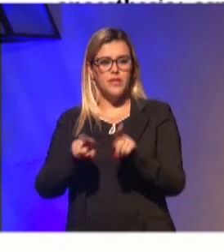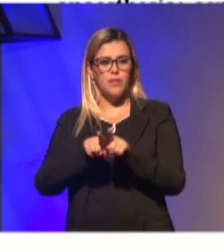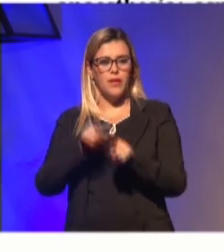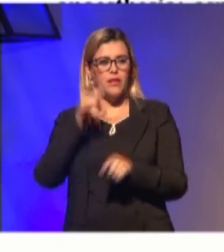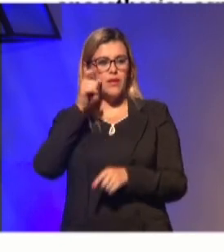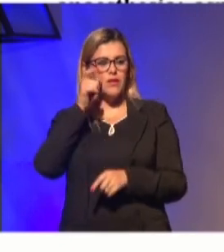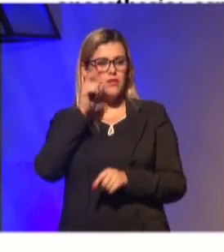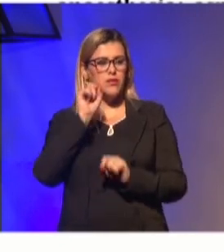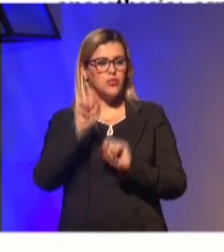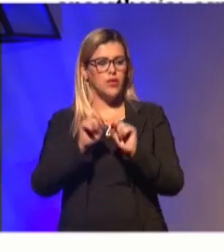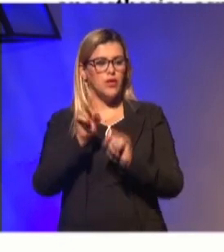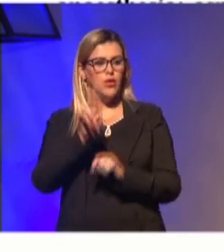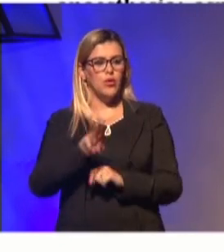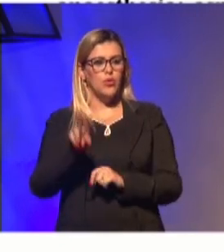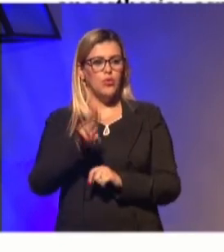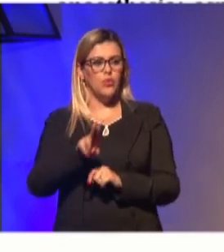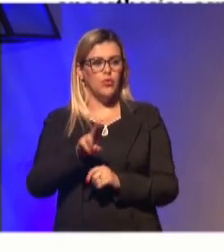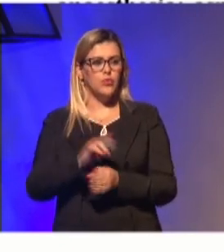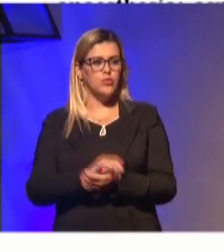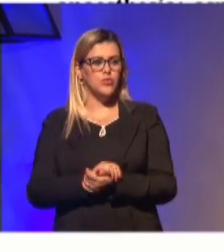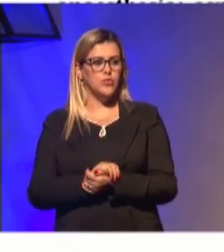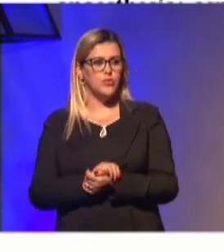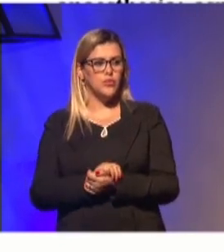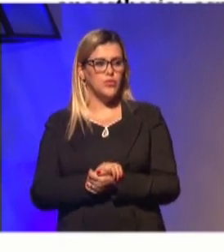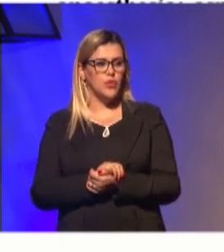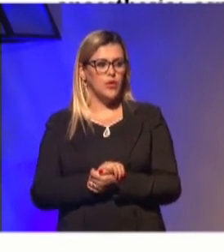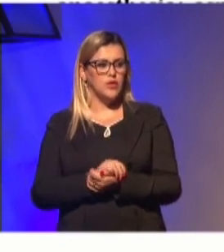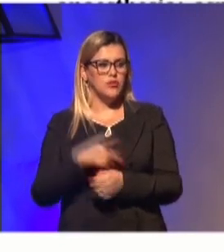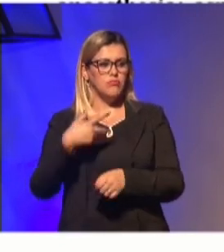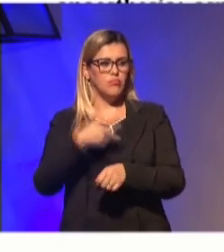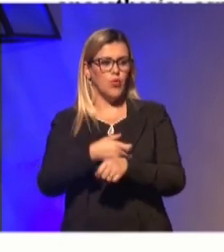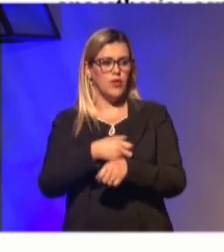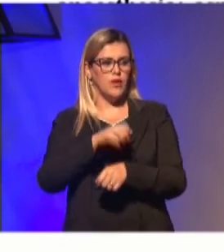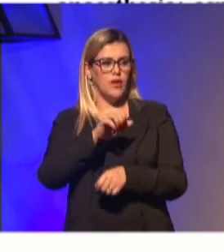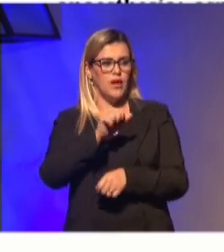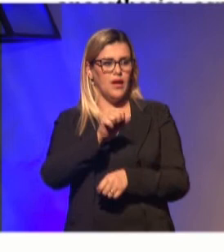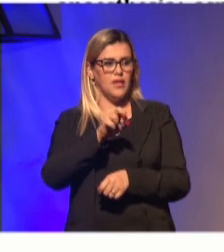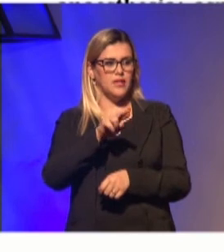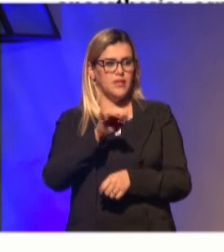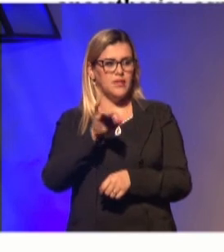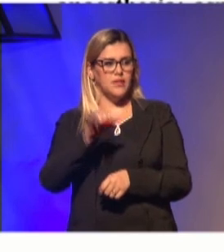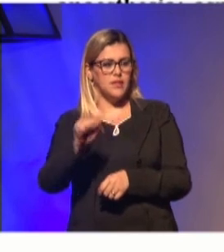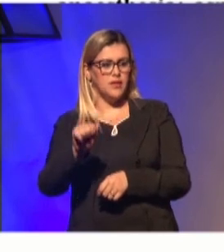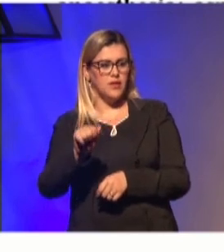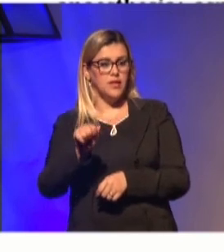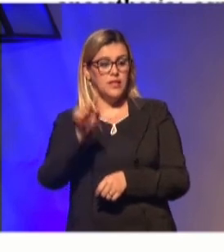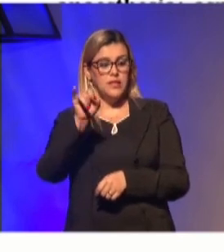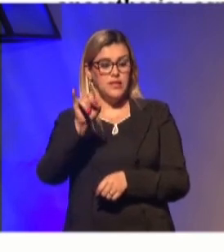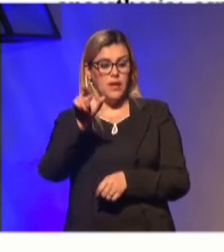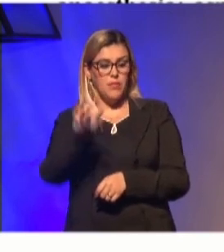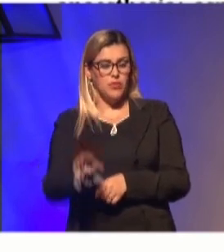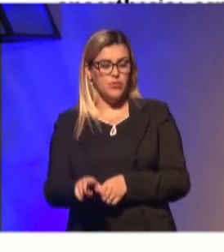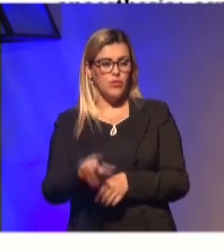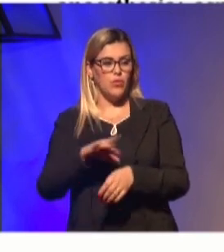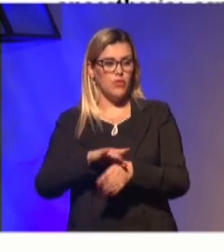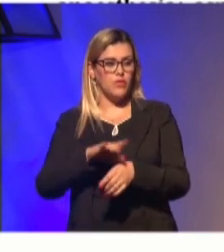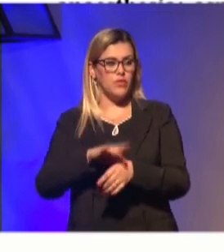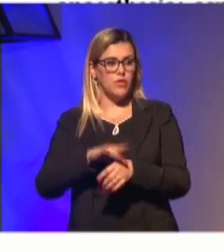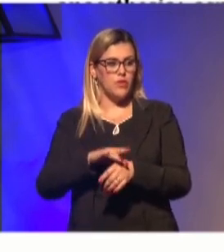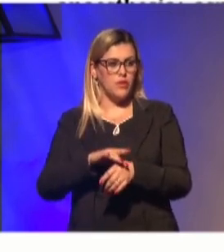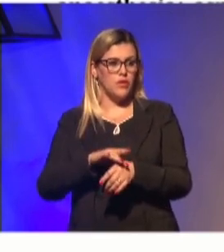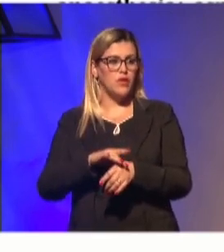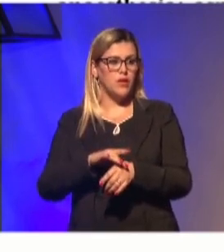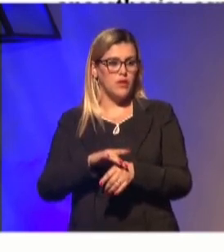interessante, era um uso do anestésico, o ENLA. Então, esses indivíduos, no momento em